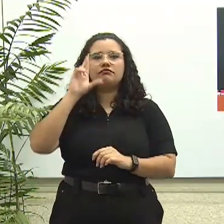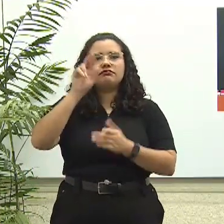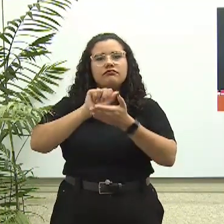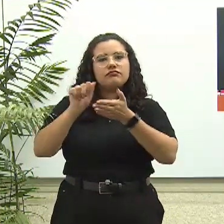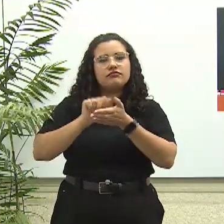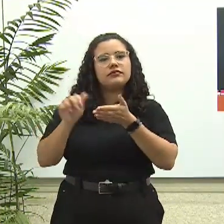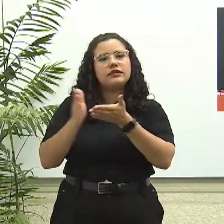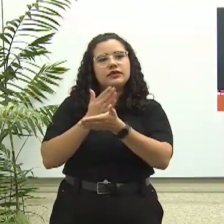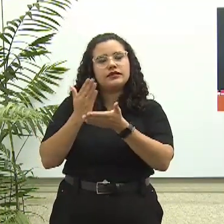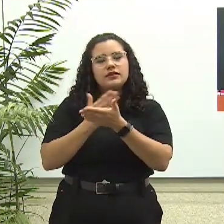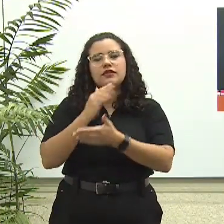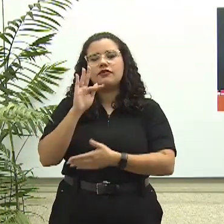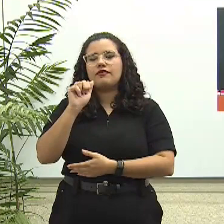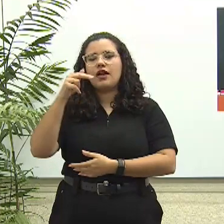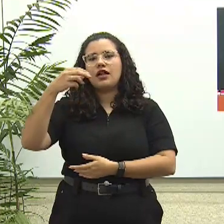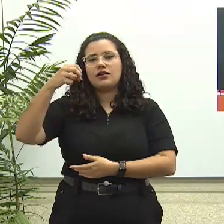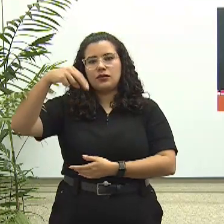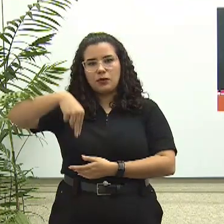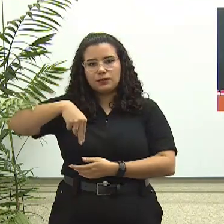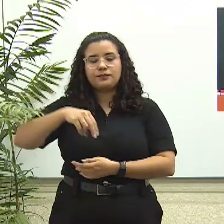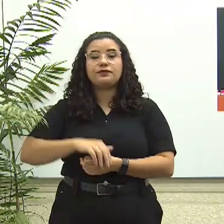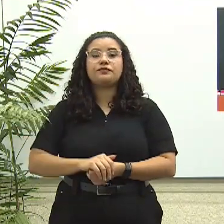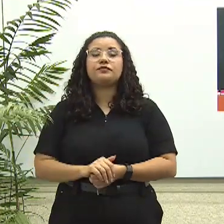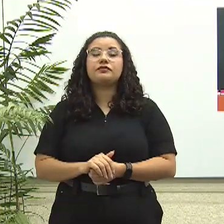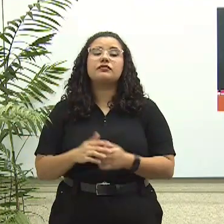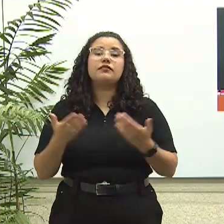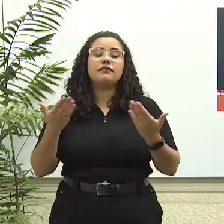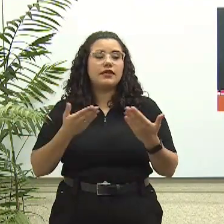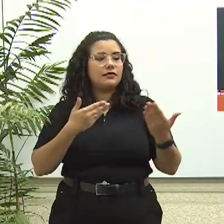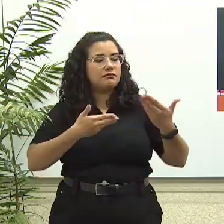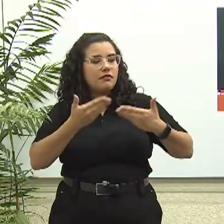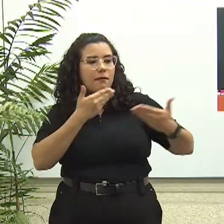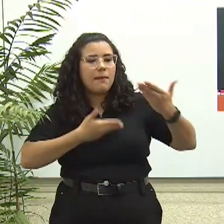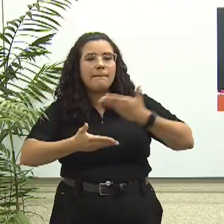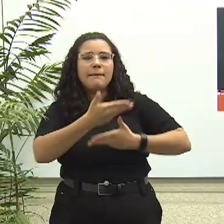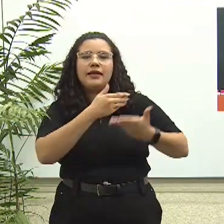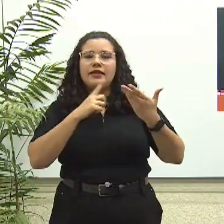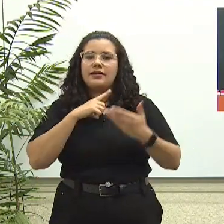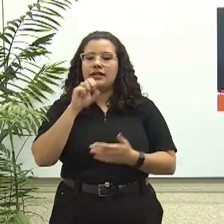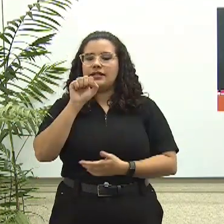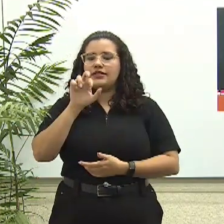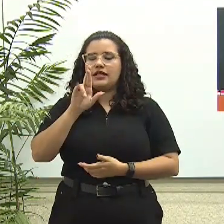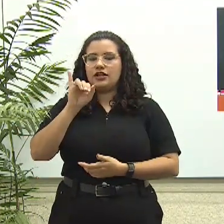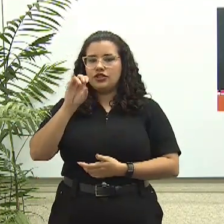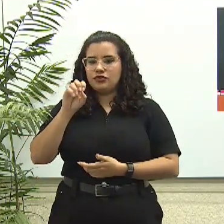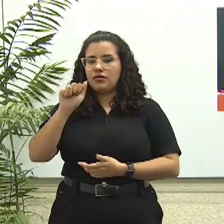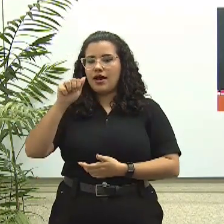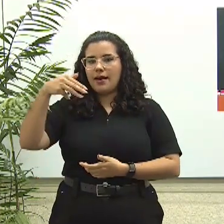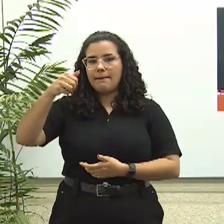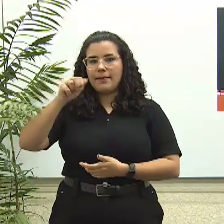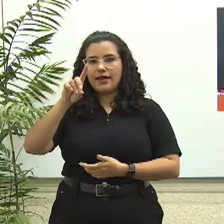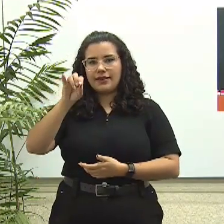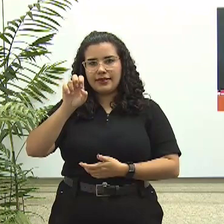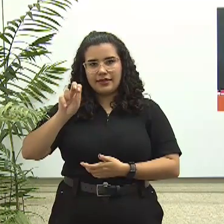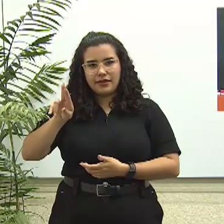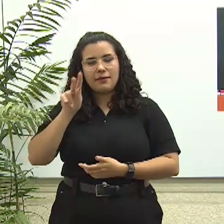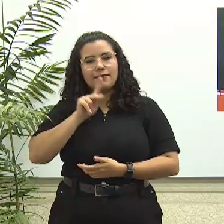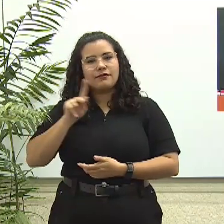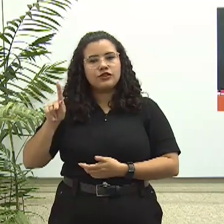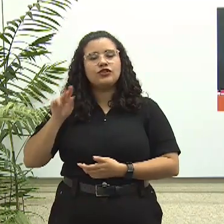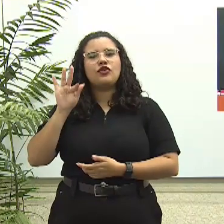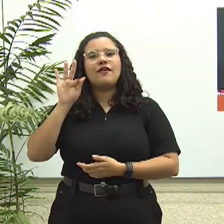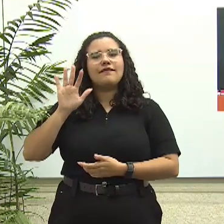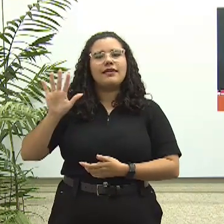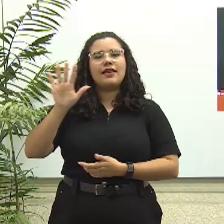argelina como debatedores vamos ter aqui que é Sérgio Amadeu professor da Universidade Federal do